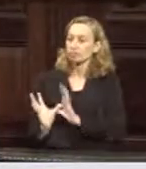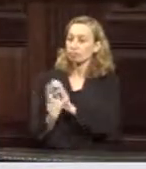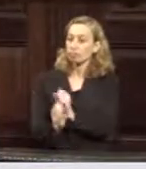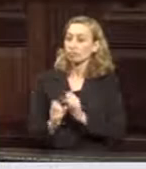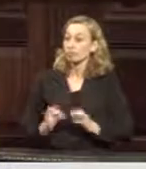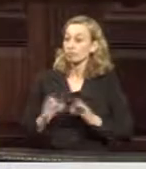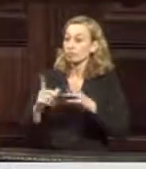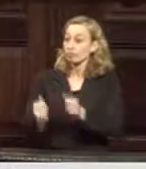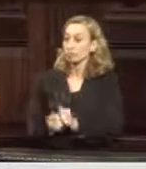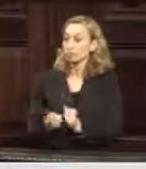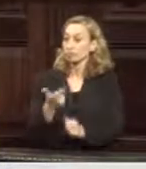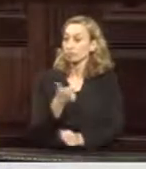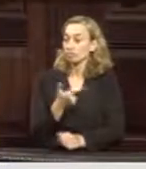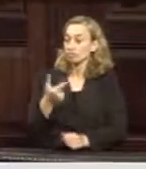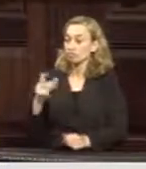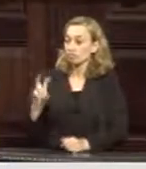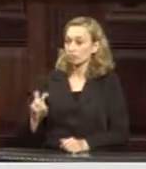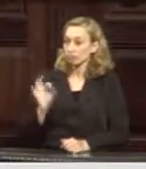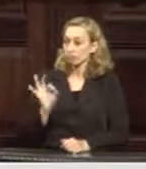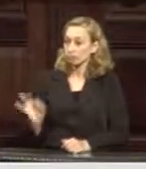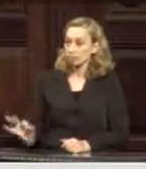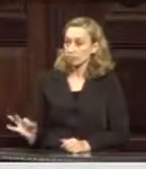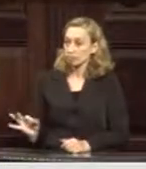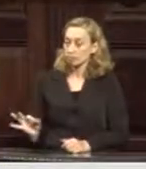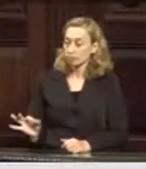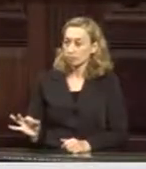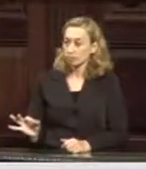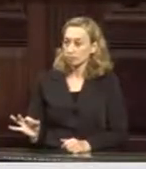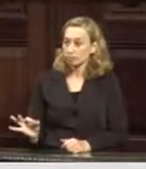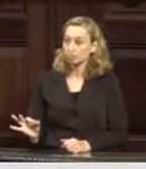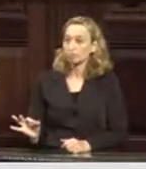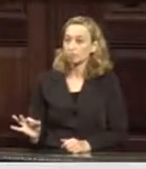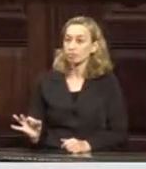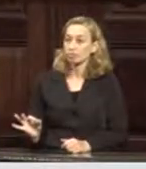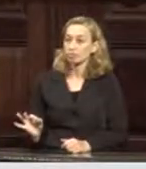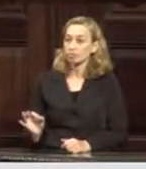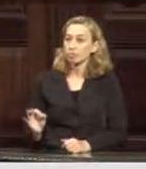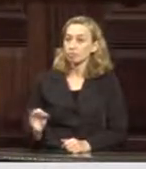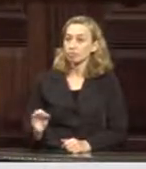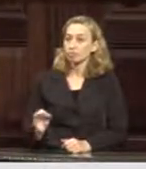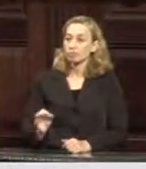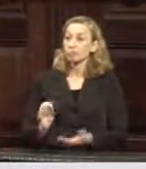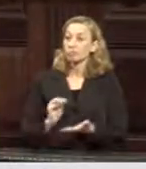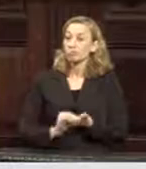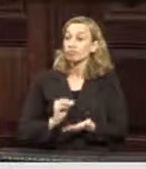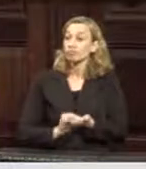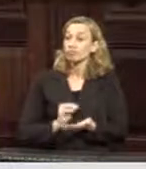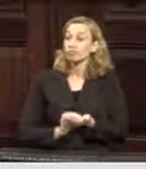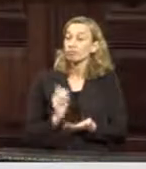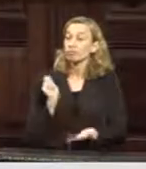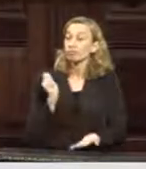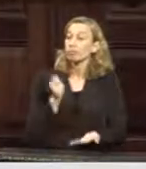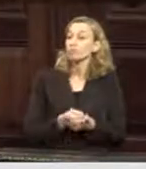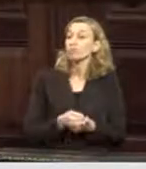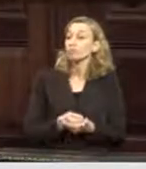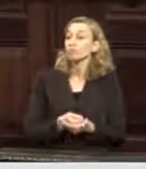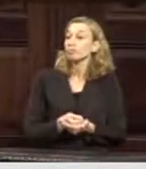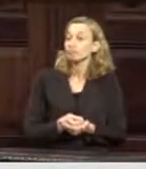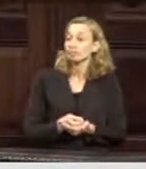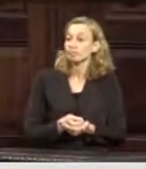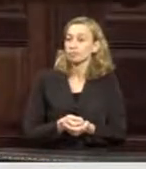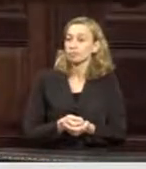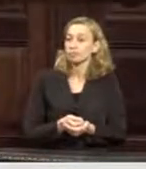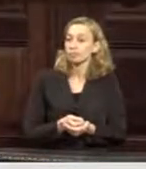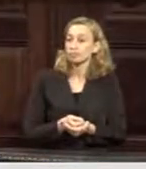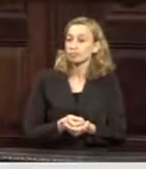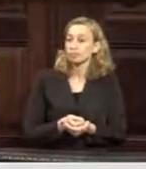que são despesas que chegaram à fase da liquidação, mas não foram efetivamente realizadas, ou seja, o